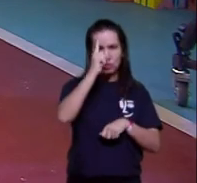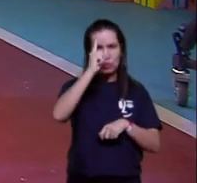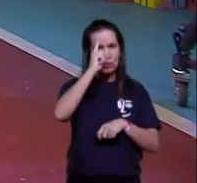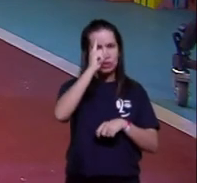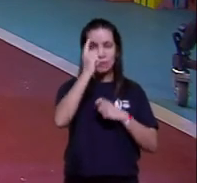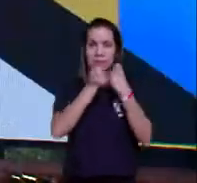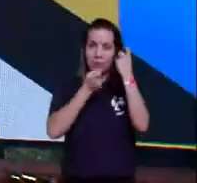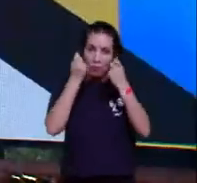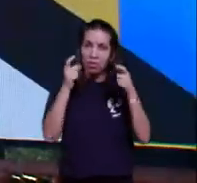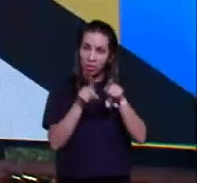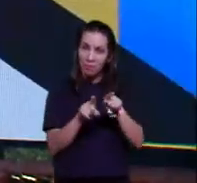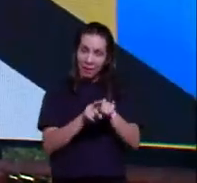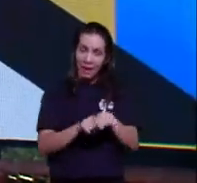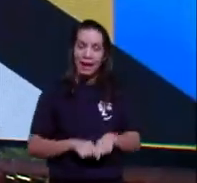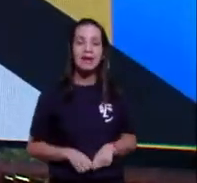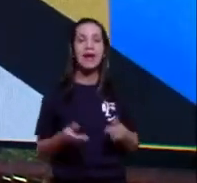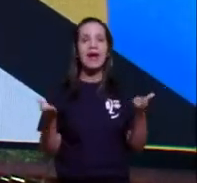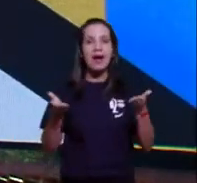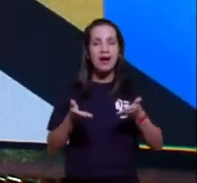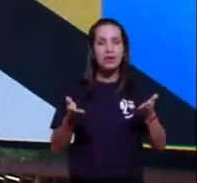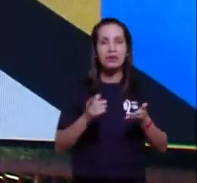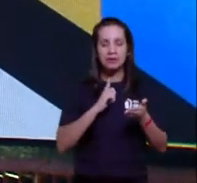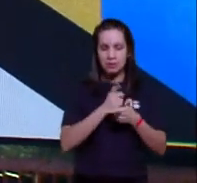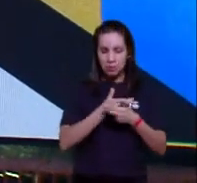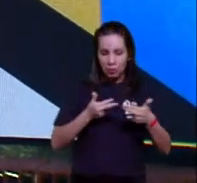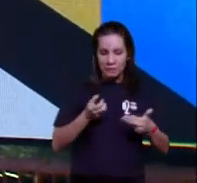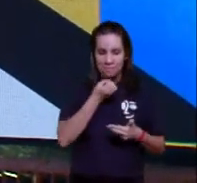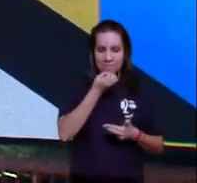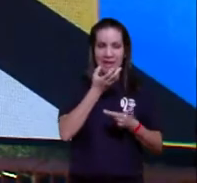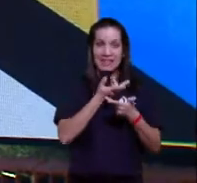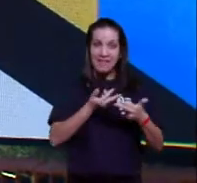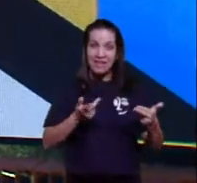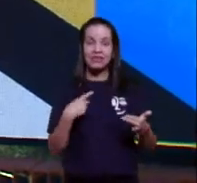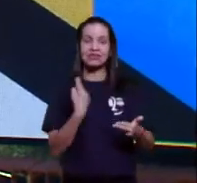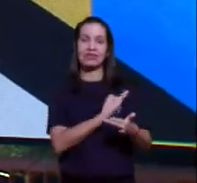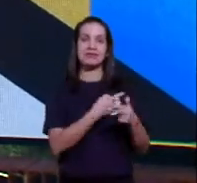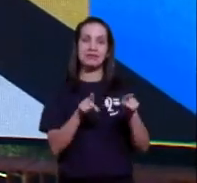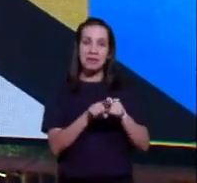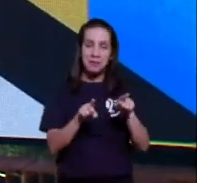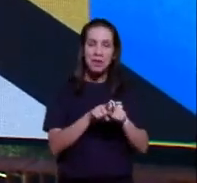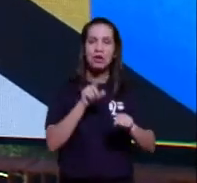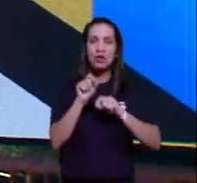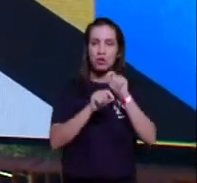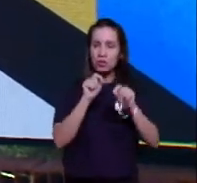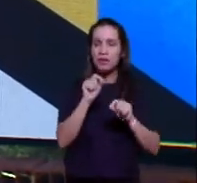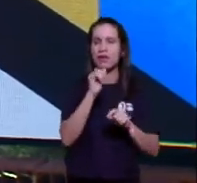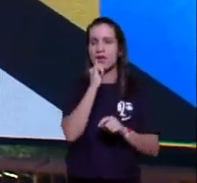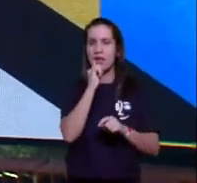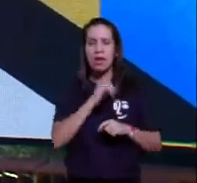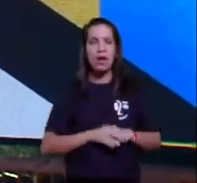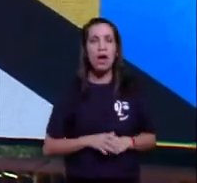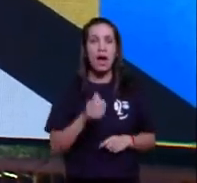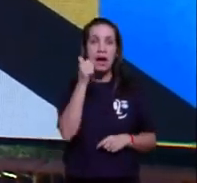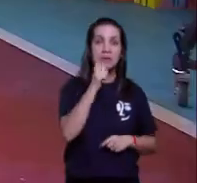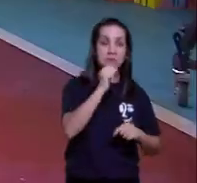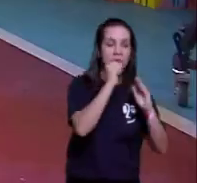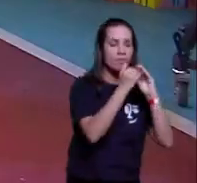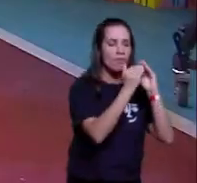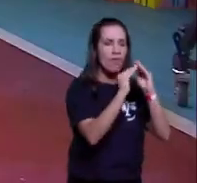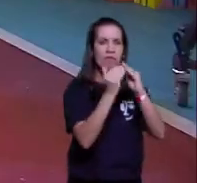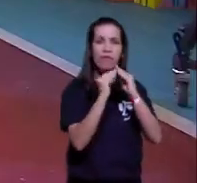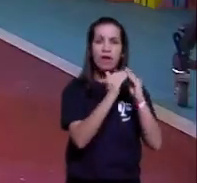tem até uma ação que nos beneficia, que é o Mãe Tá On. Quer dizer, as mães da favela vão